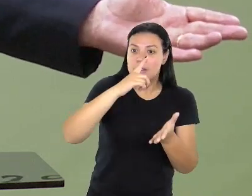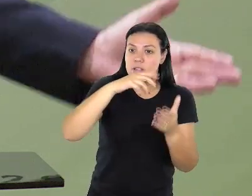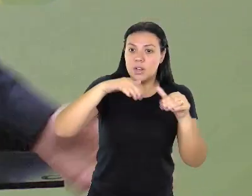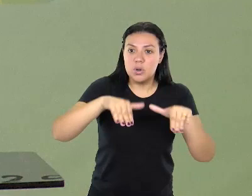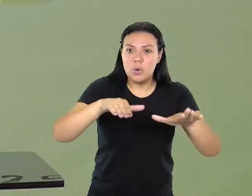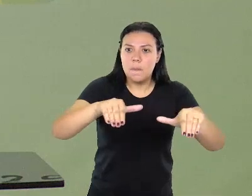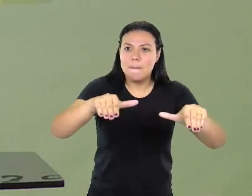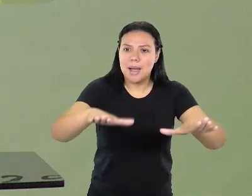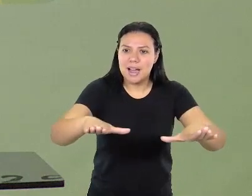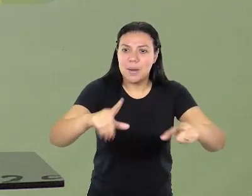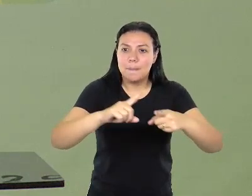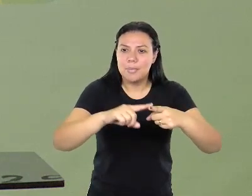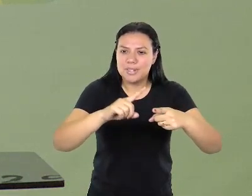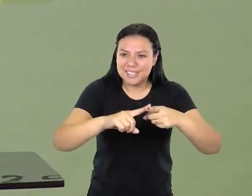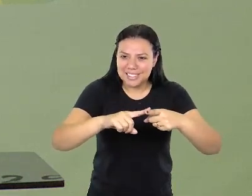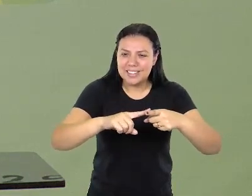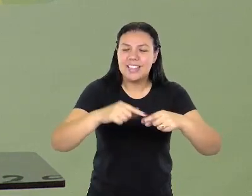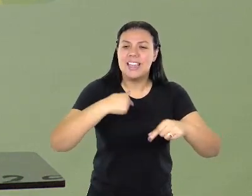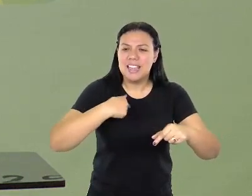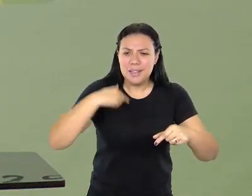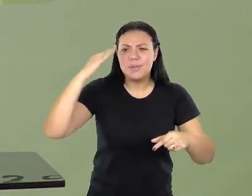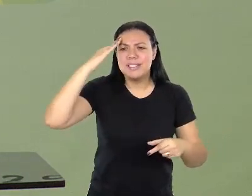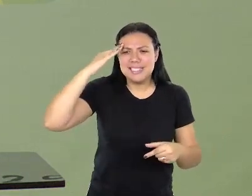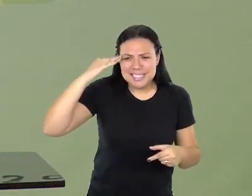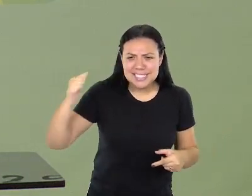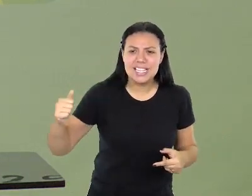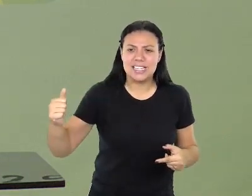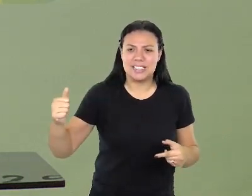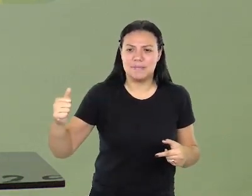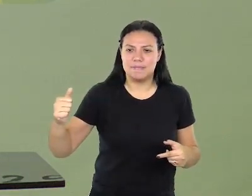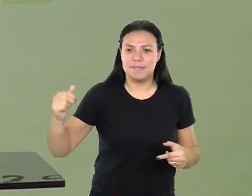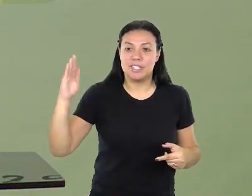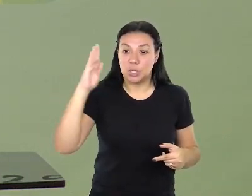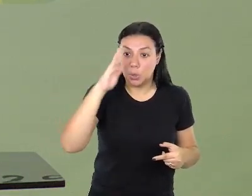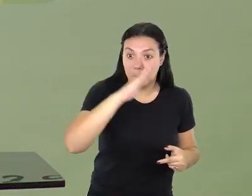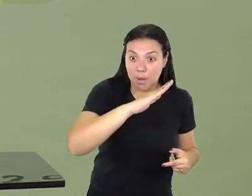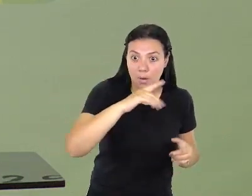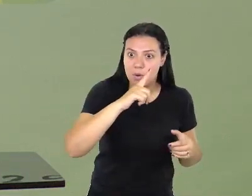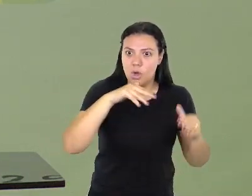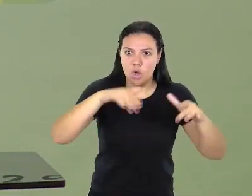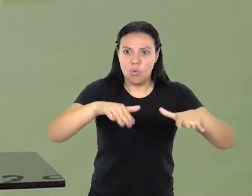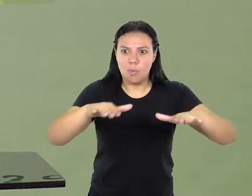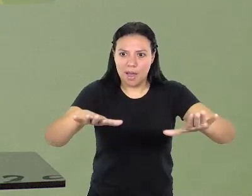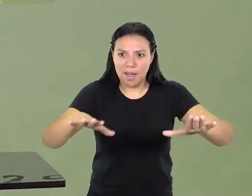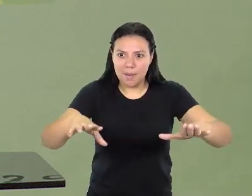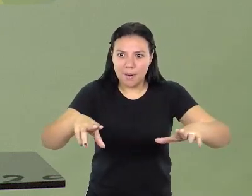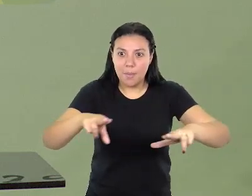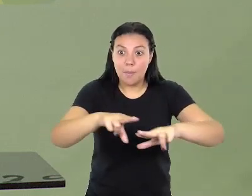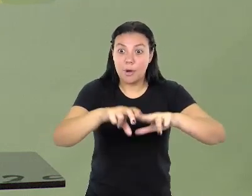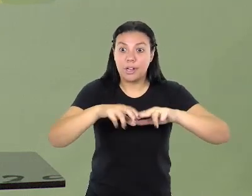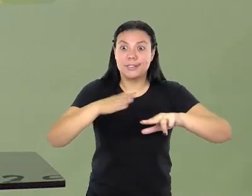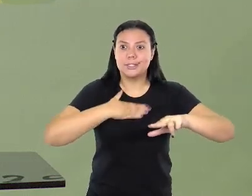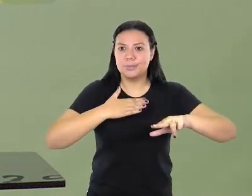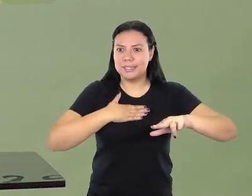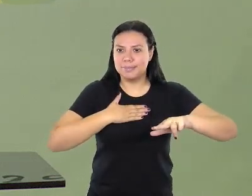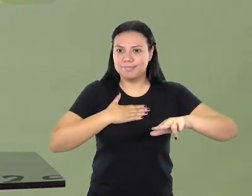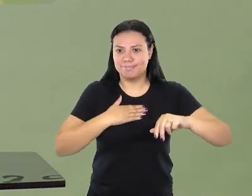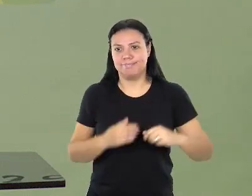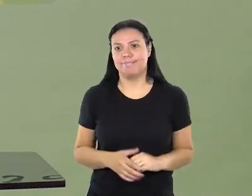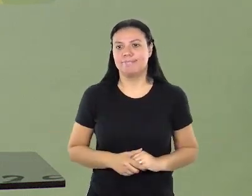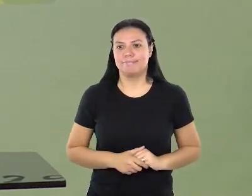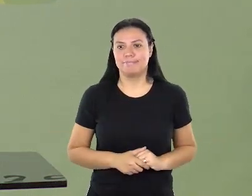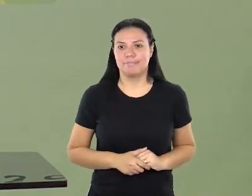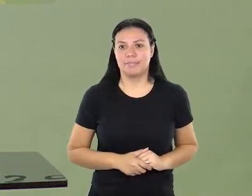minha causa vos veio essa grande tempestade. Veja lá, por favor, no capítulo 4,